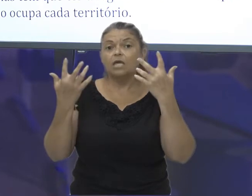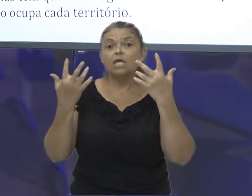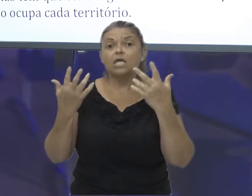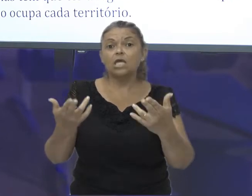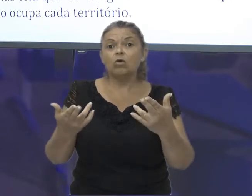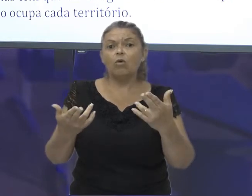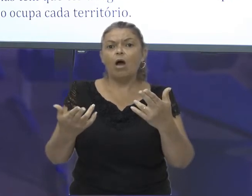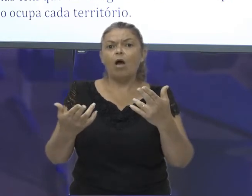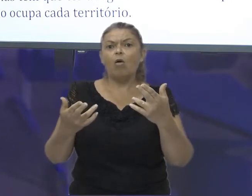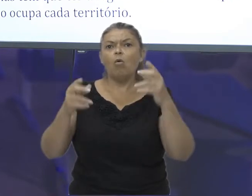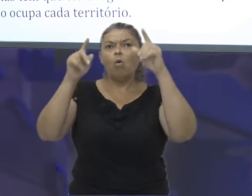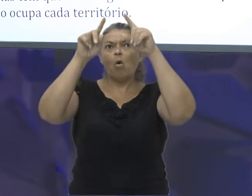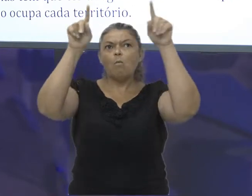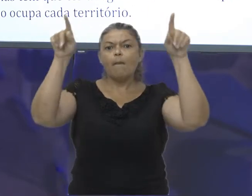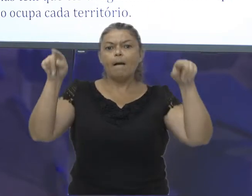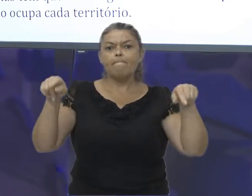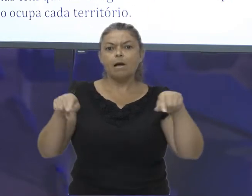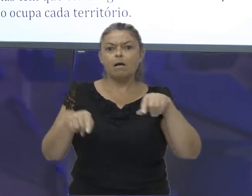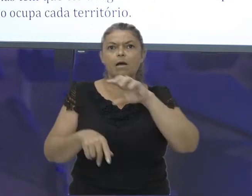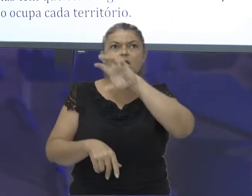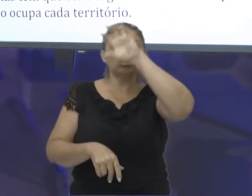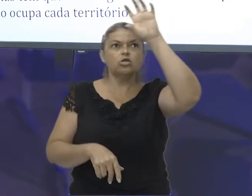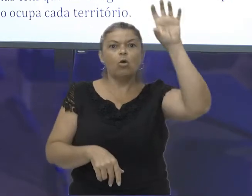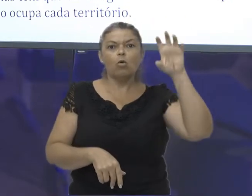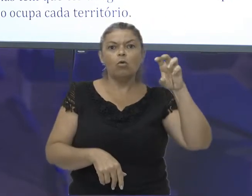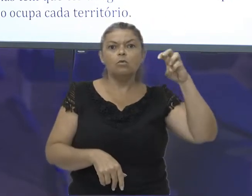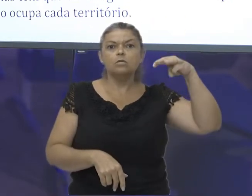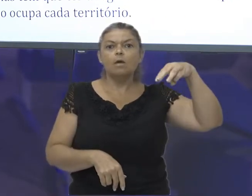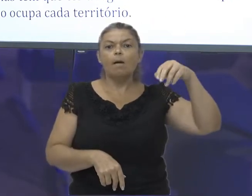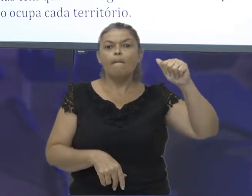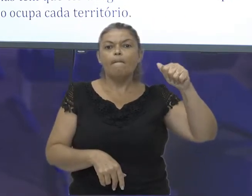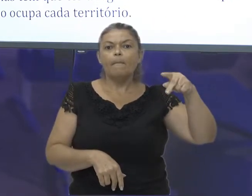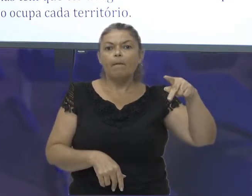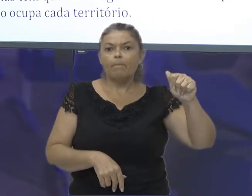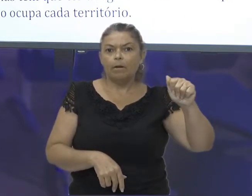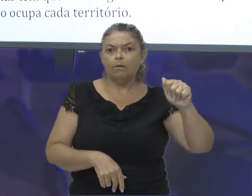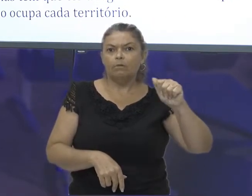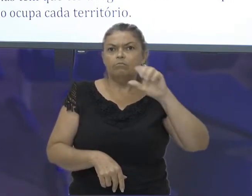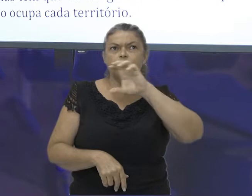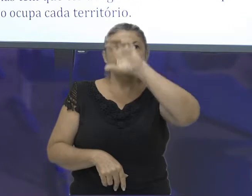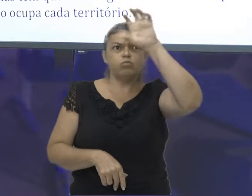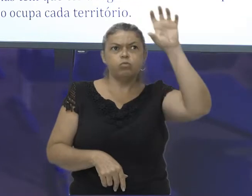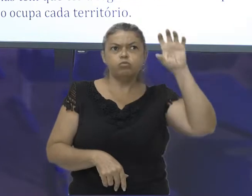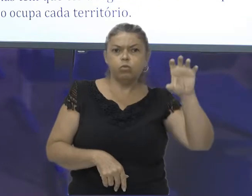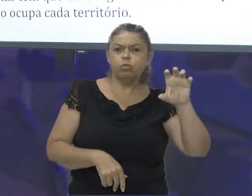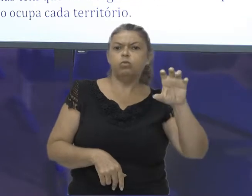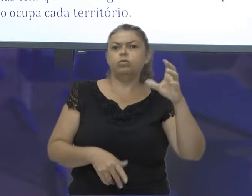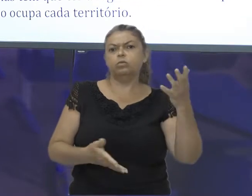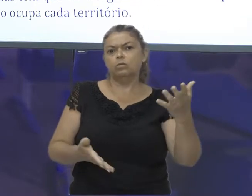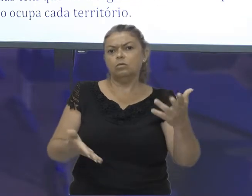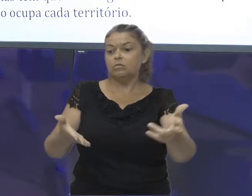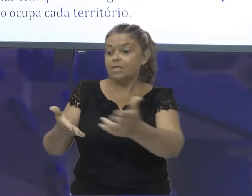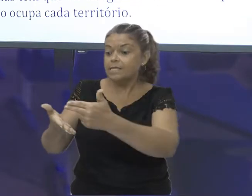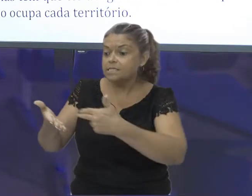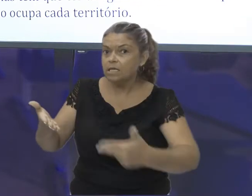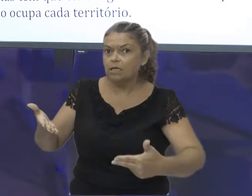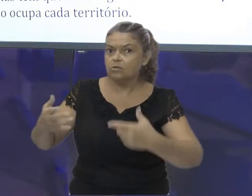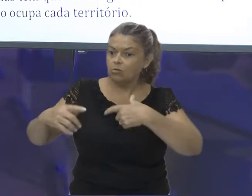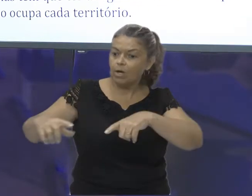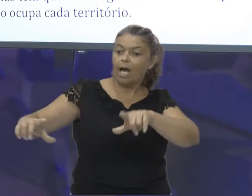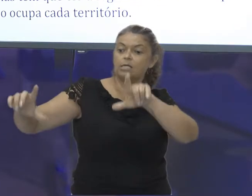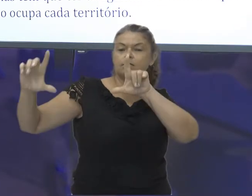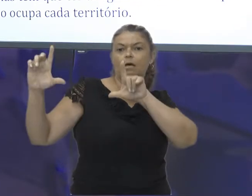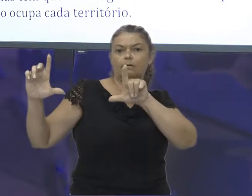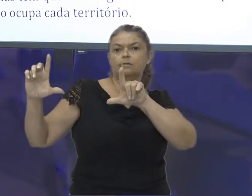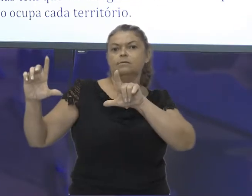vai ali desenhar sem a necessidade de proporções, escalas, mas o principal